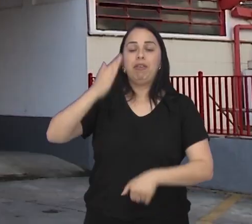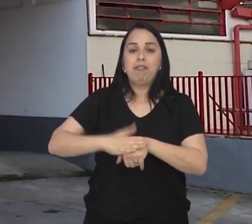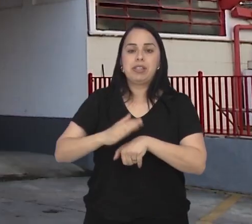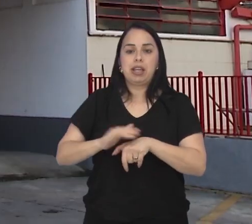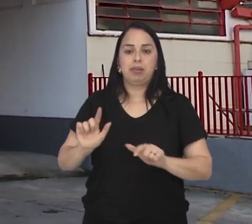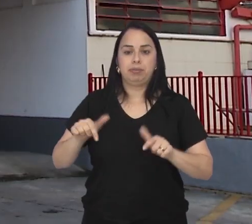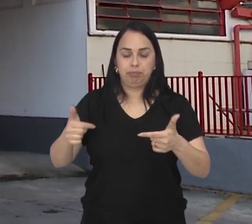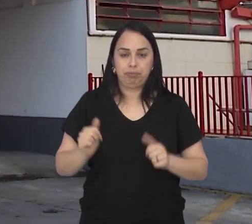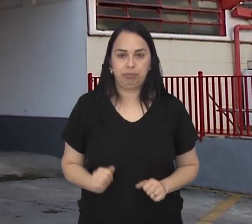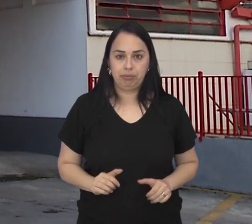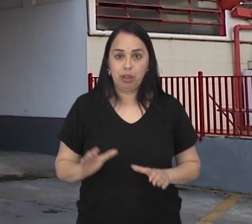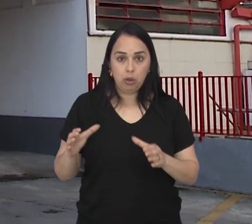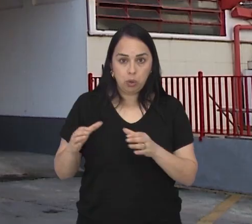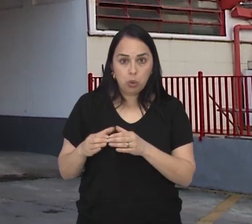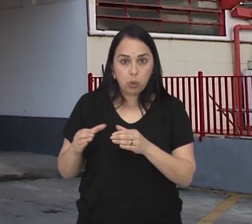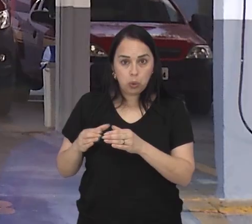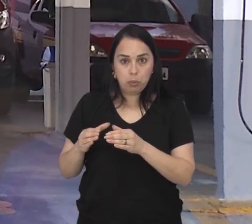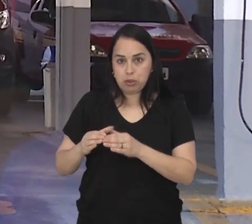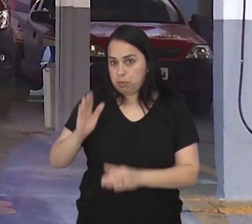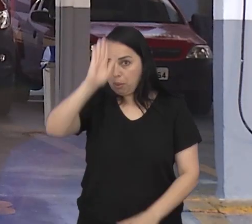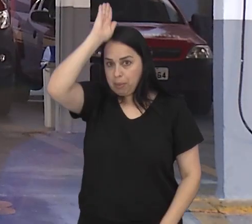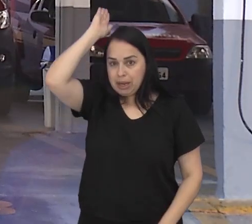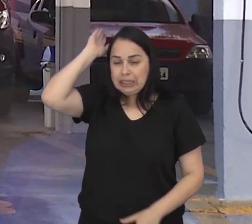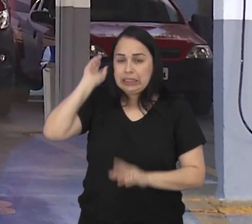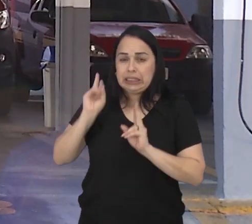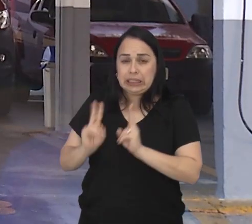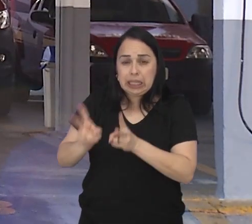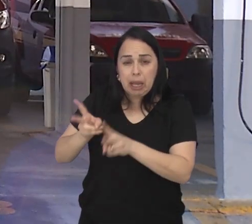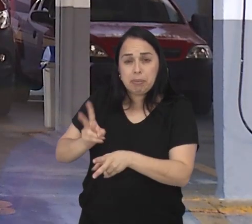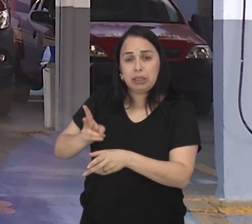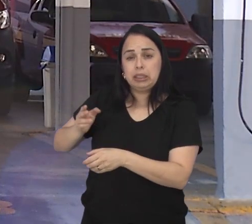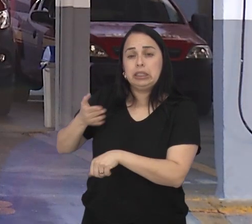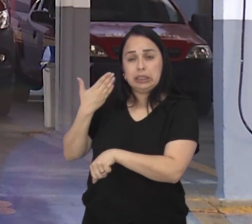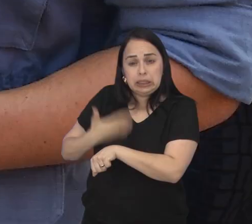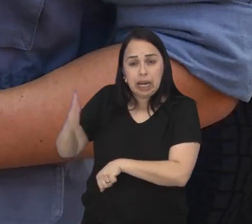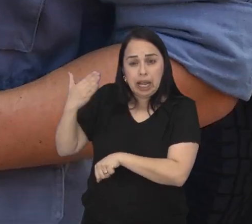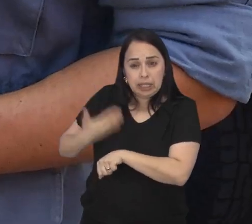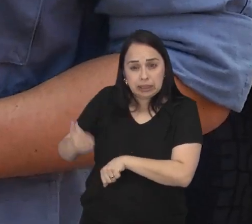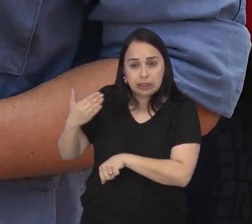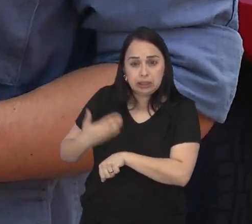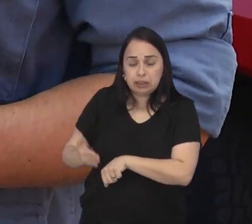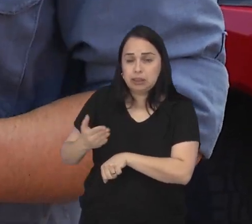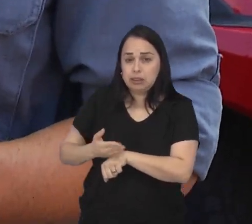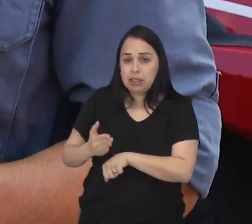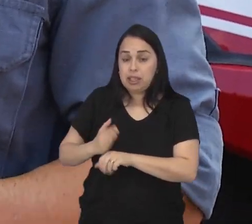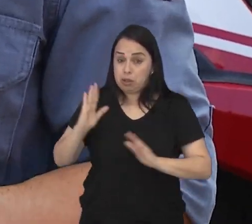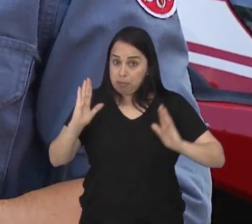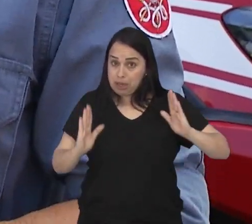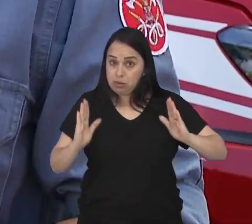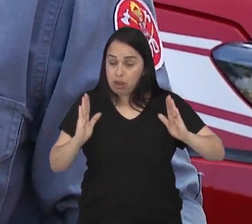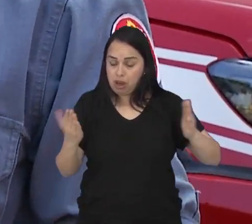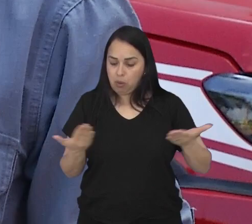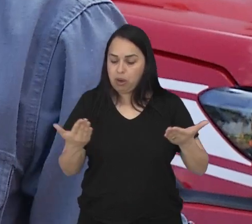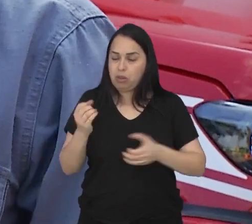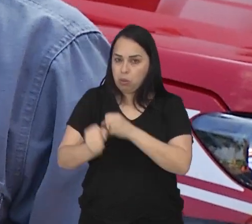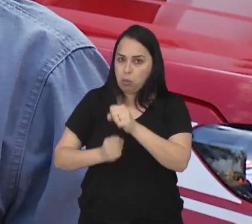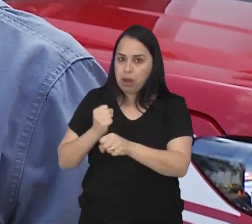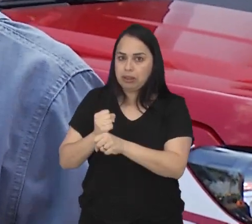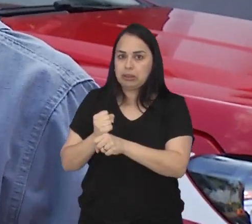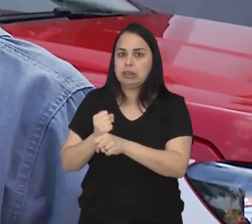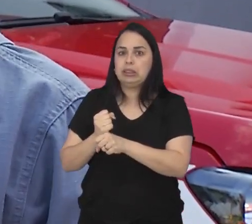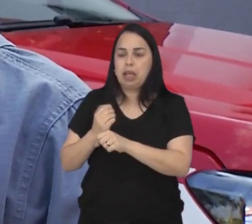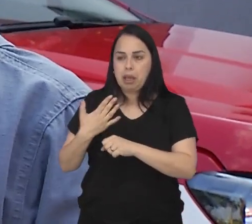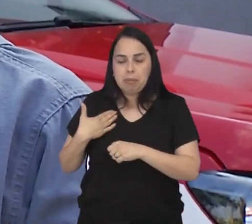chega. As equipes do Corpo de Bombeiros passam por treinamentos constantes e, nessa época do ano, se programam para